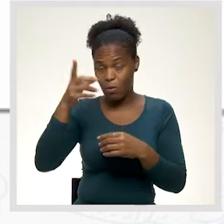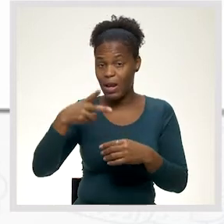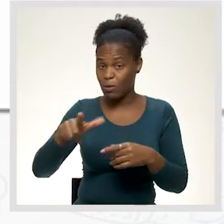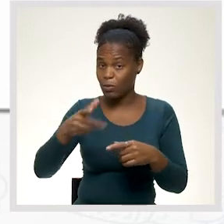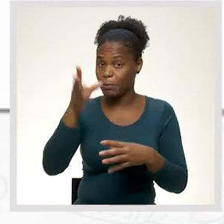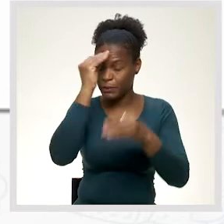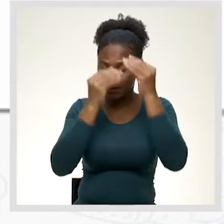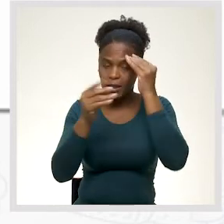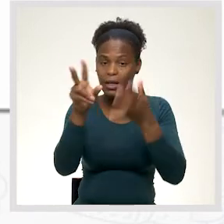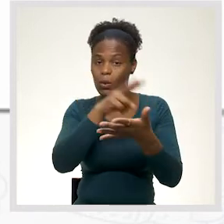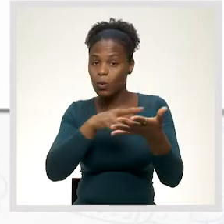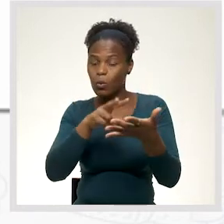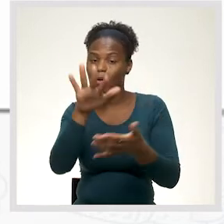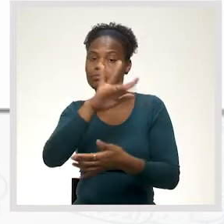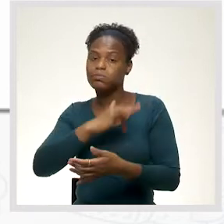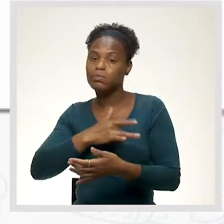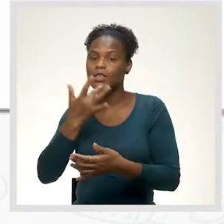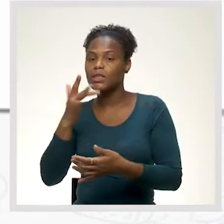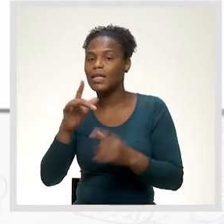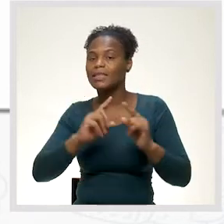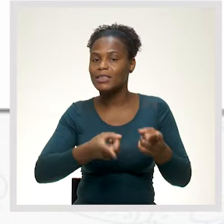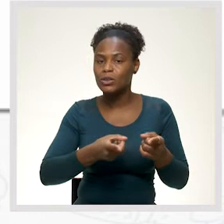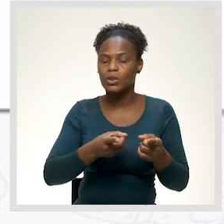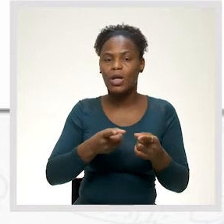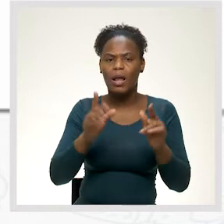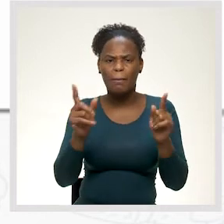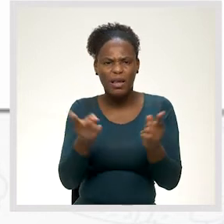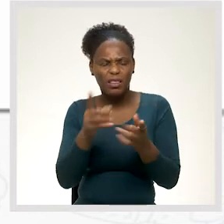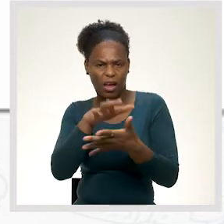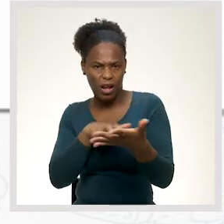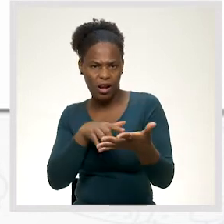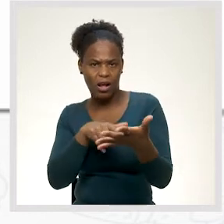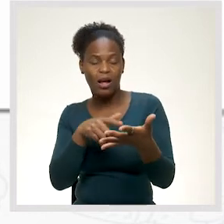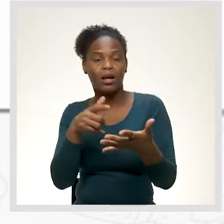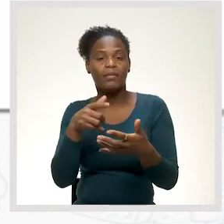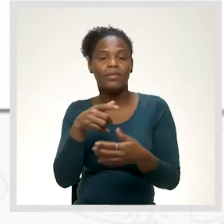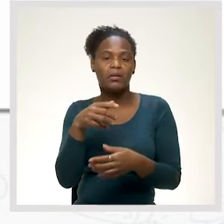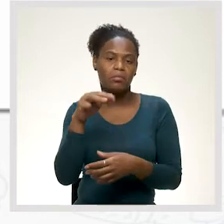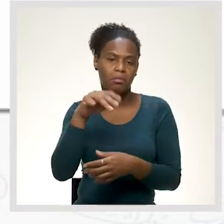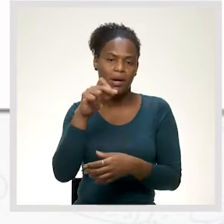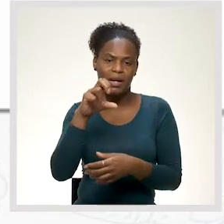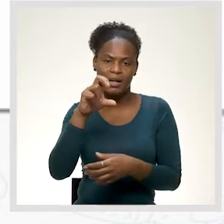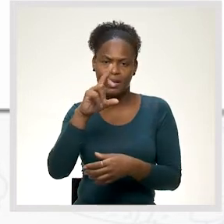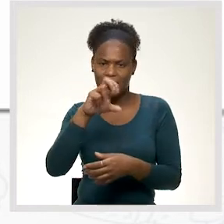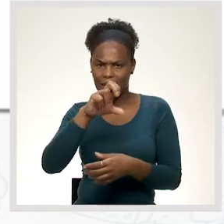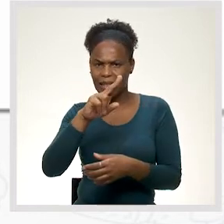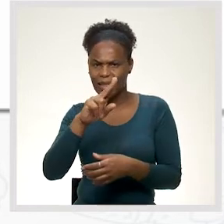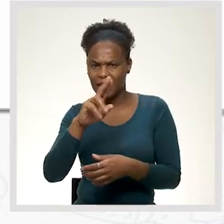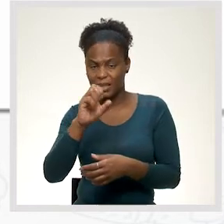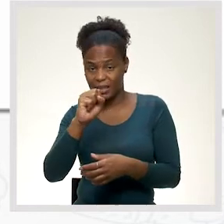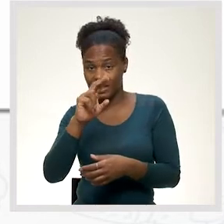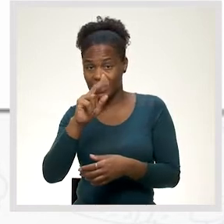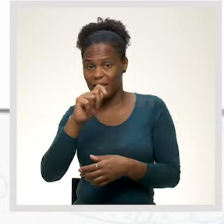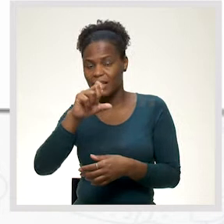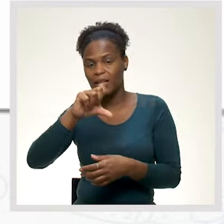de românticos estrangeiros e iniciou-se nas tertúlias literárias da Marquesa de Lorna, que viria a reconhecer como